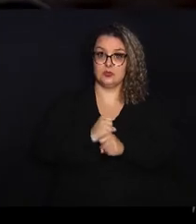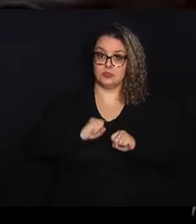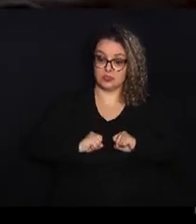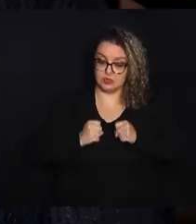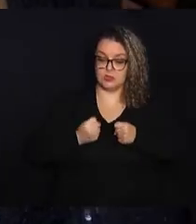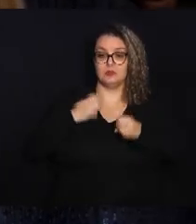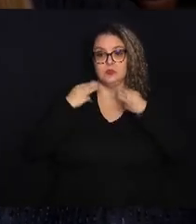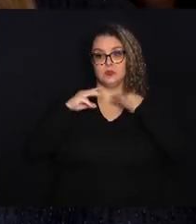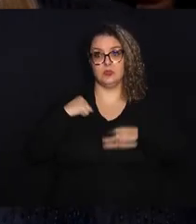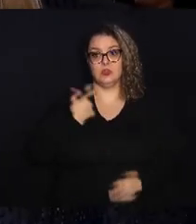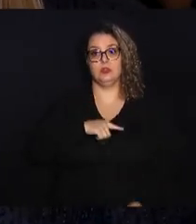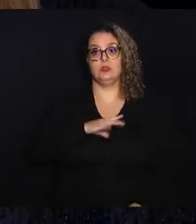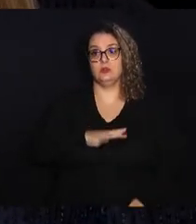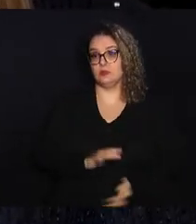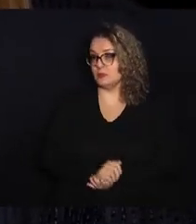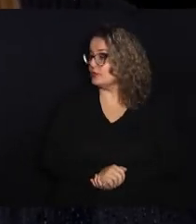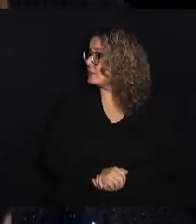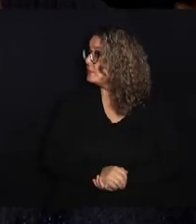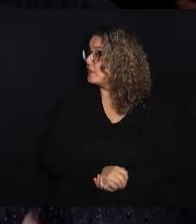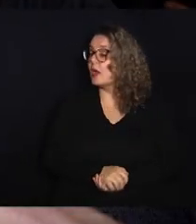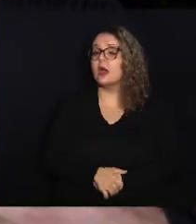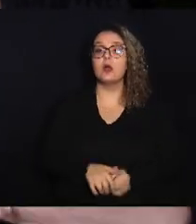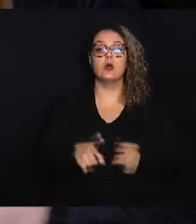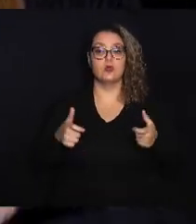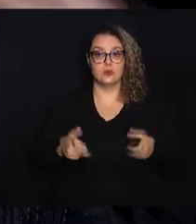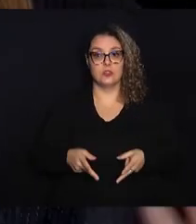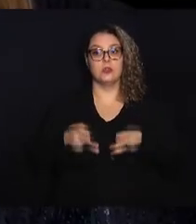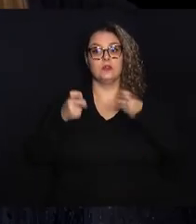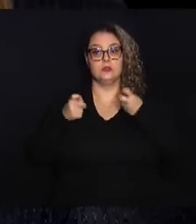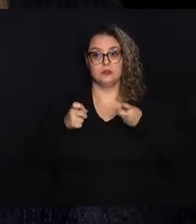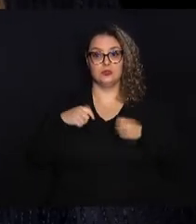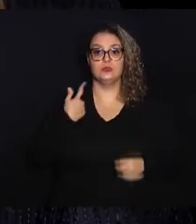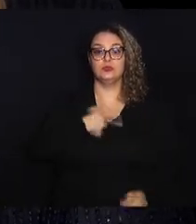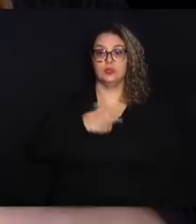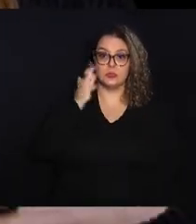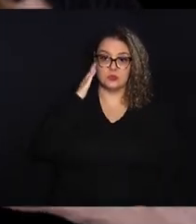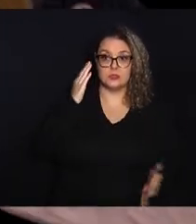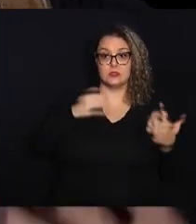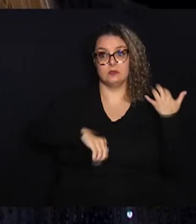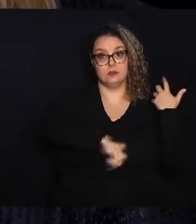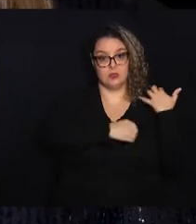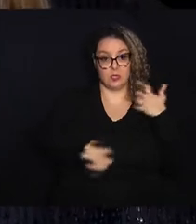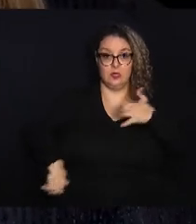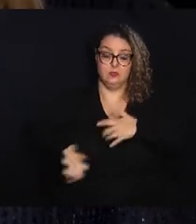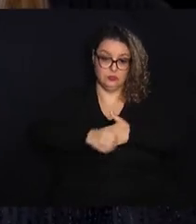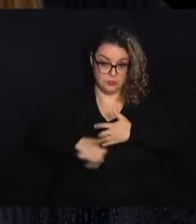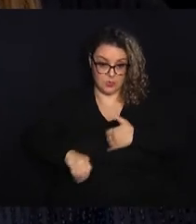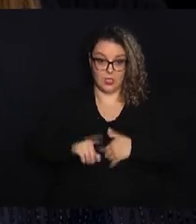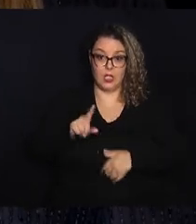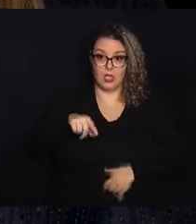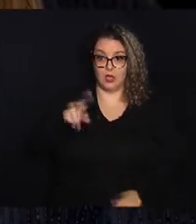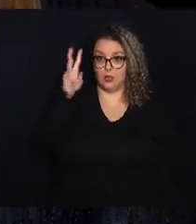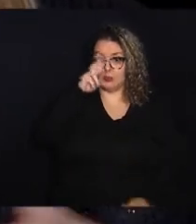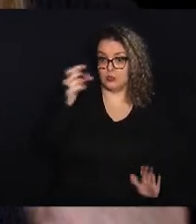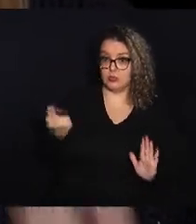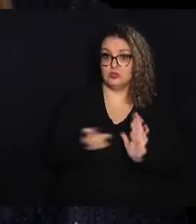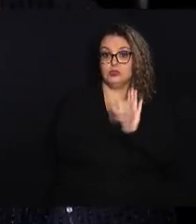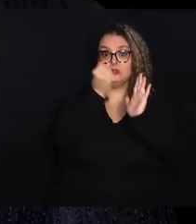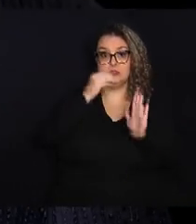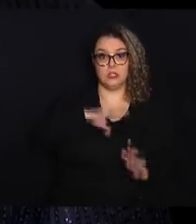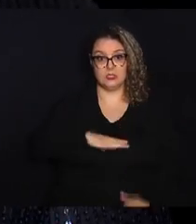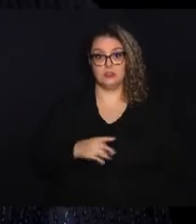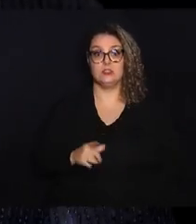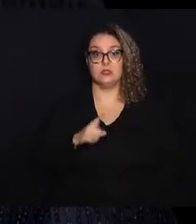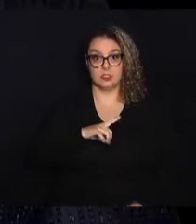nossa cidade. Um grande reconhecimento. A gente sabe que a Orquestra Sinfônica é um patrimônio da cidade e a gente tem